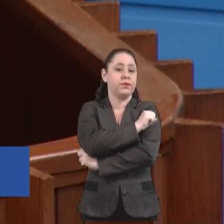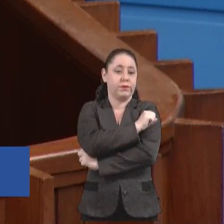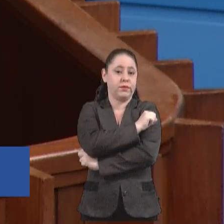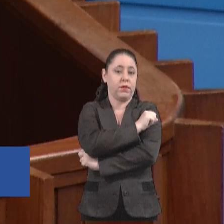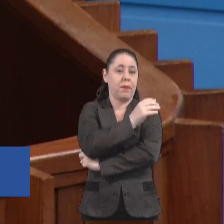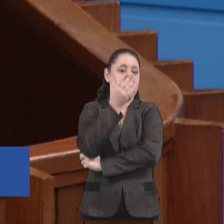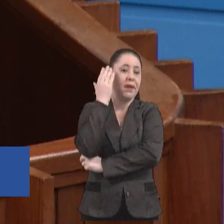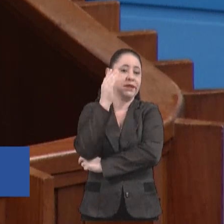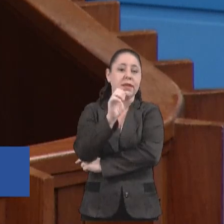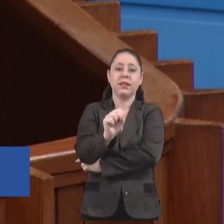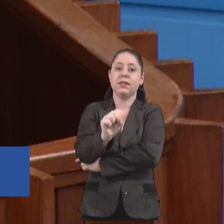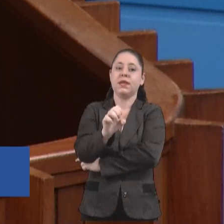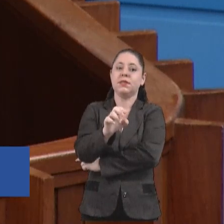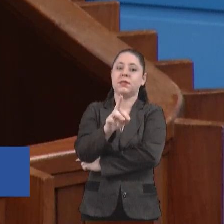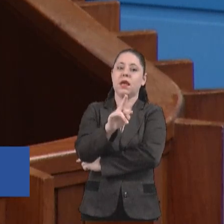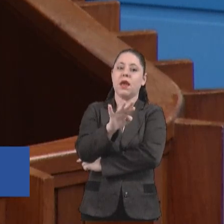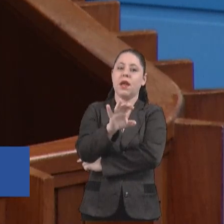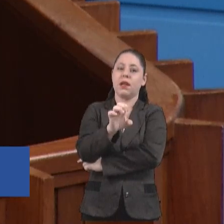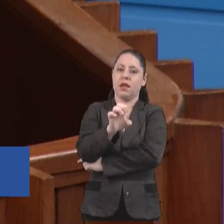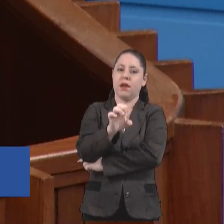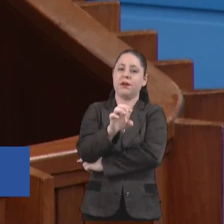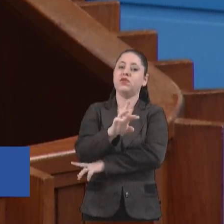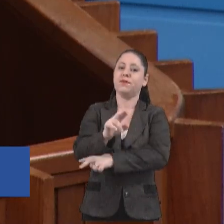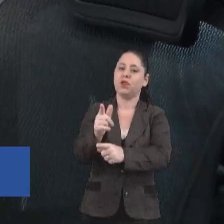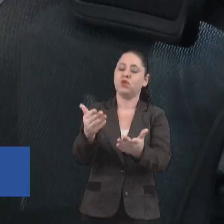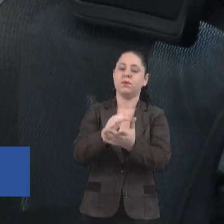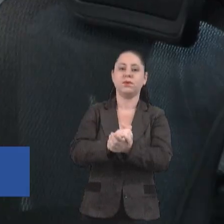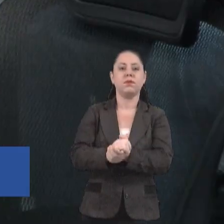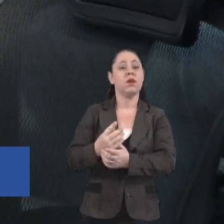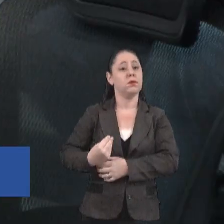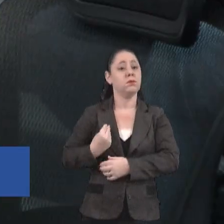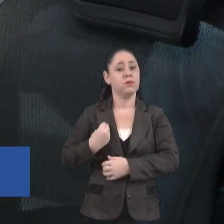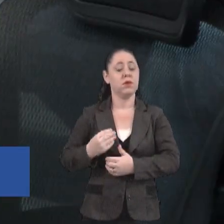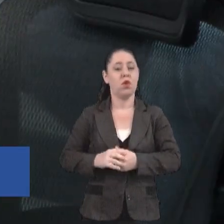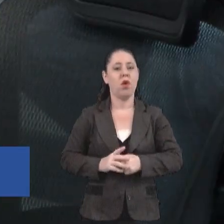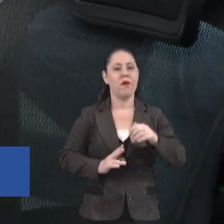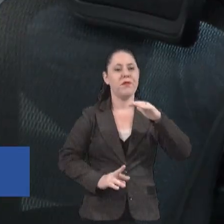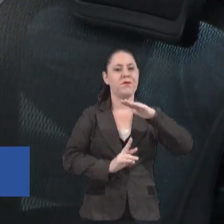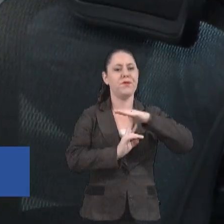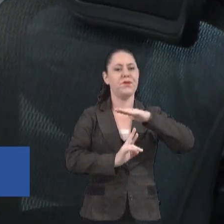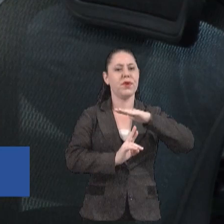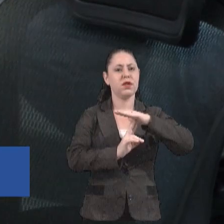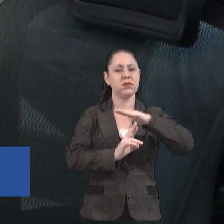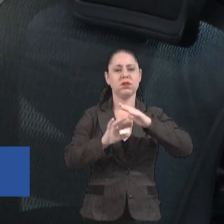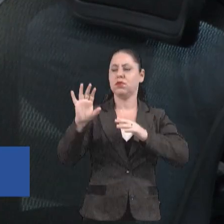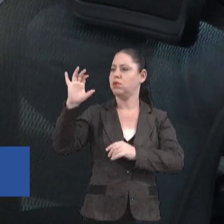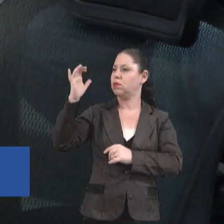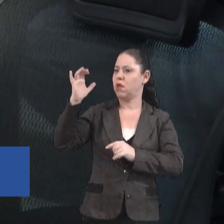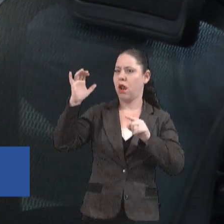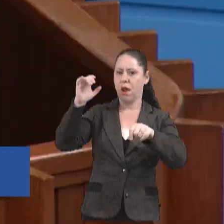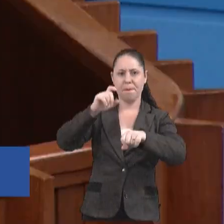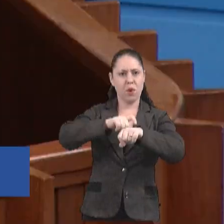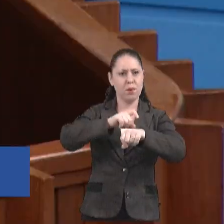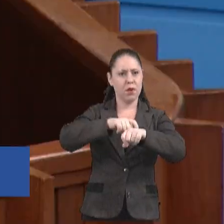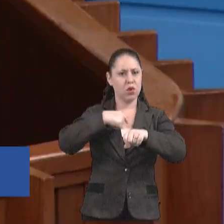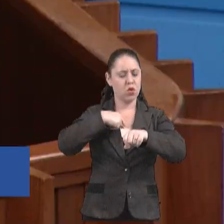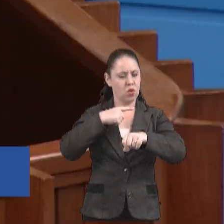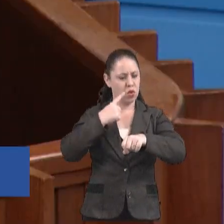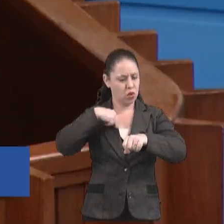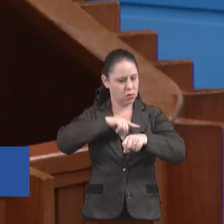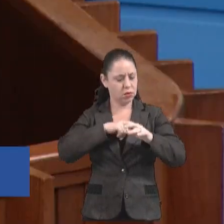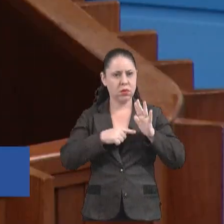8ª série, naquela época era a 8ª série que a gente chamava, eu participei de uma feira de ciência e naquele momento